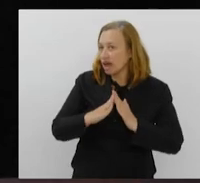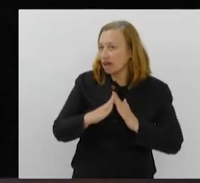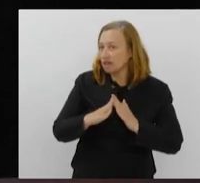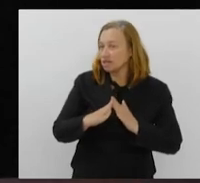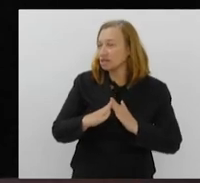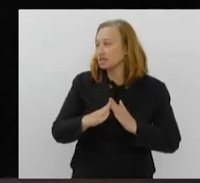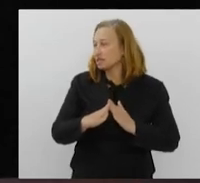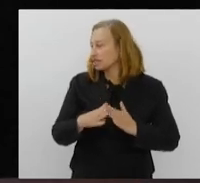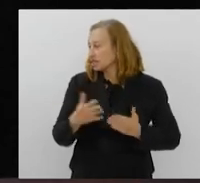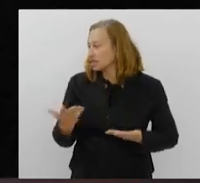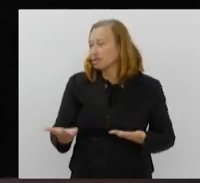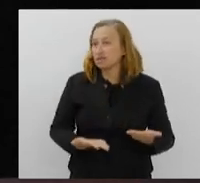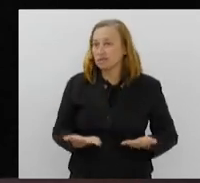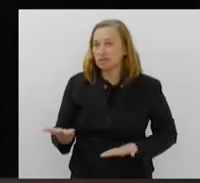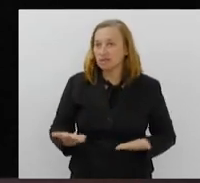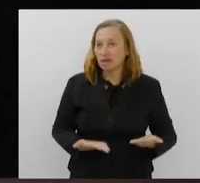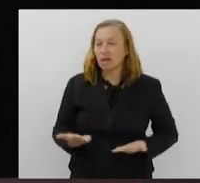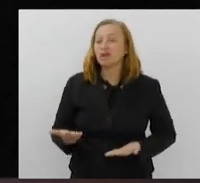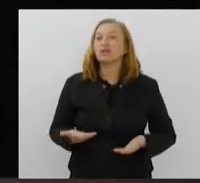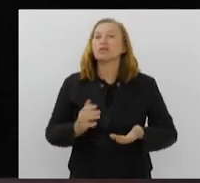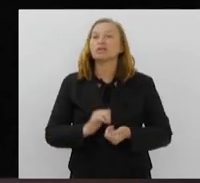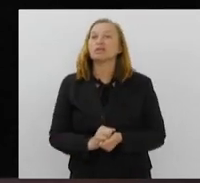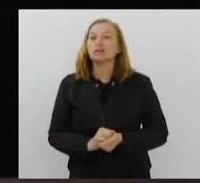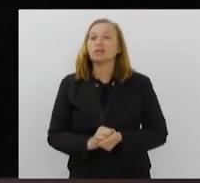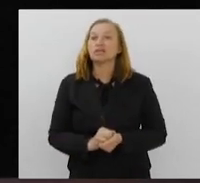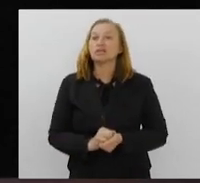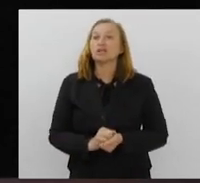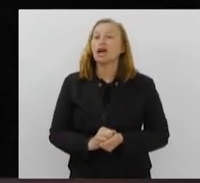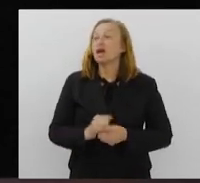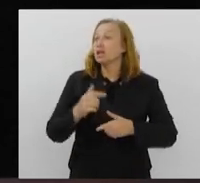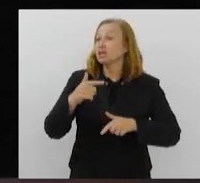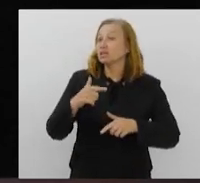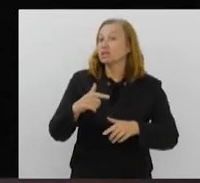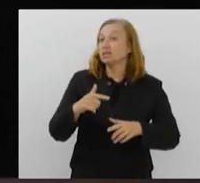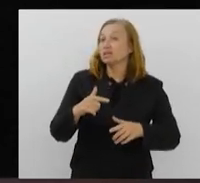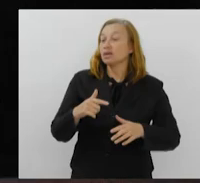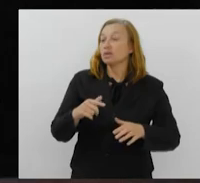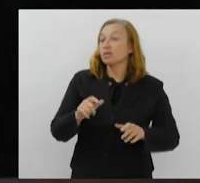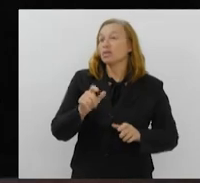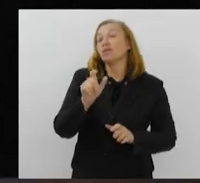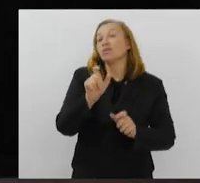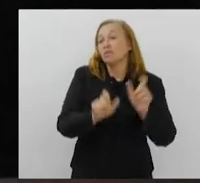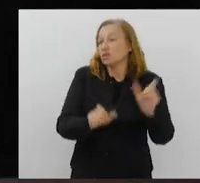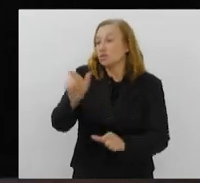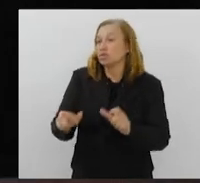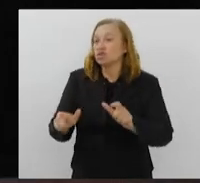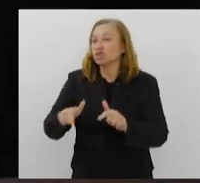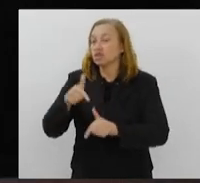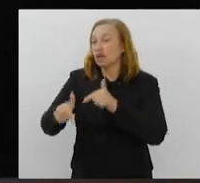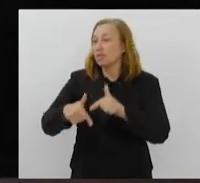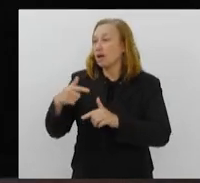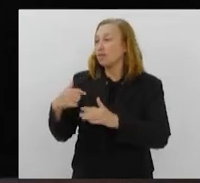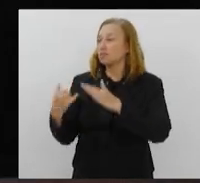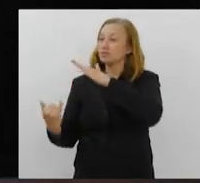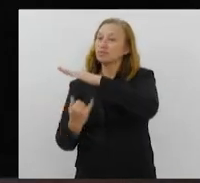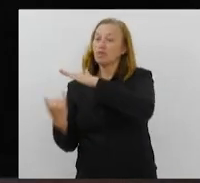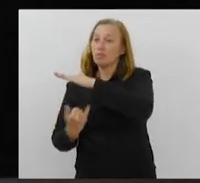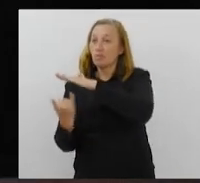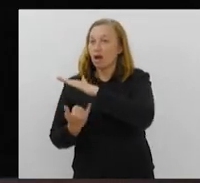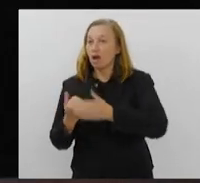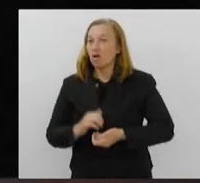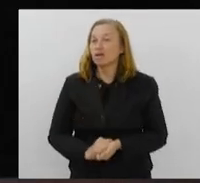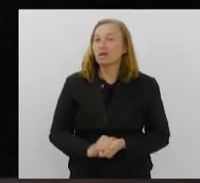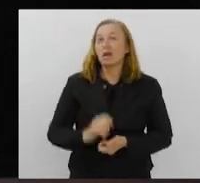os trabalhadores que estão na informalidade, afeta especialmente a população